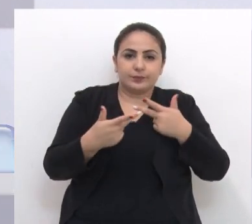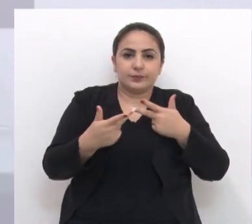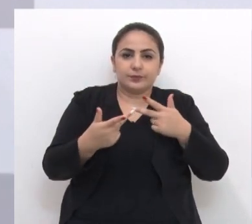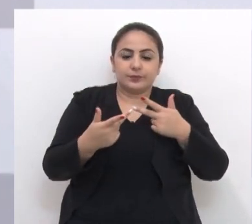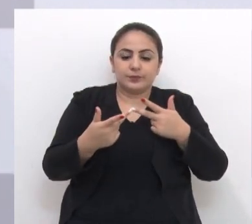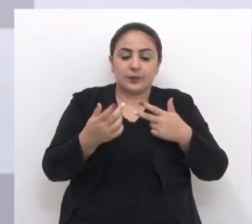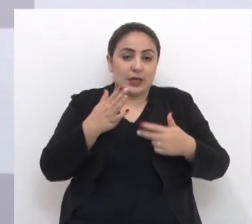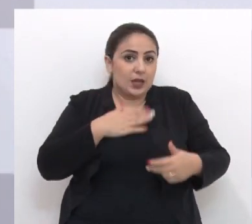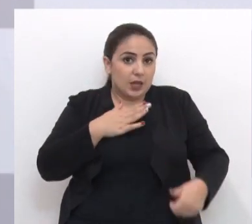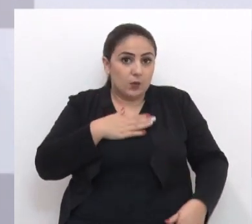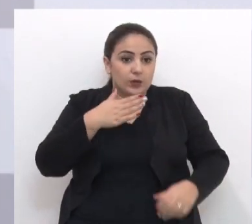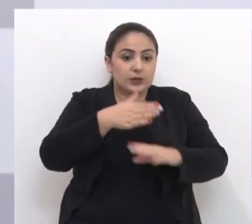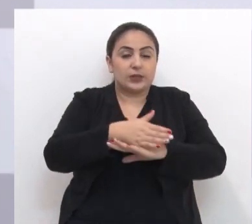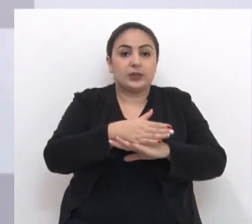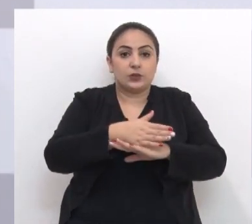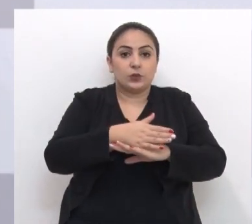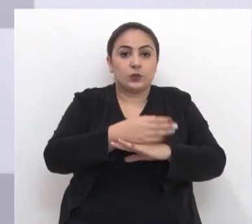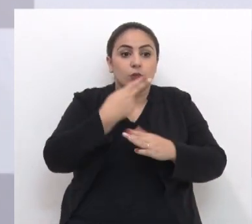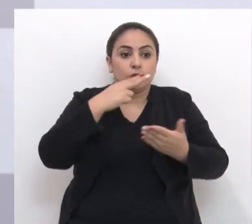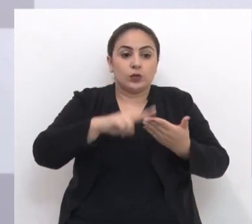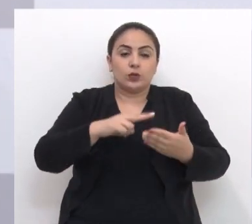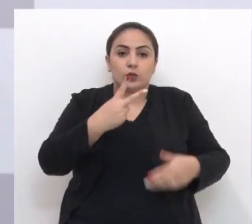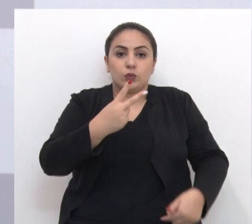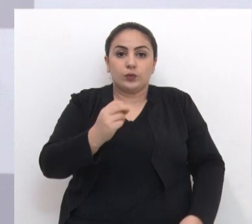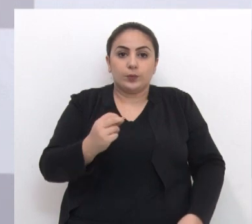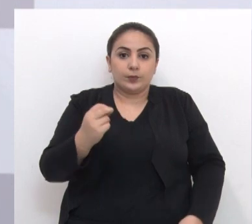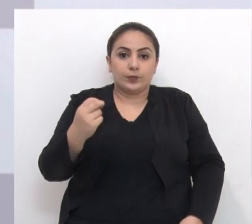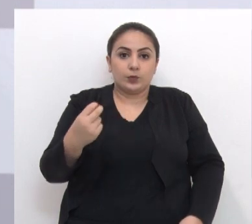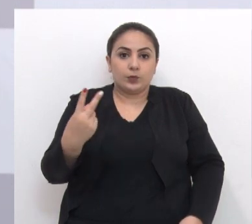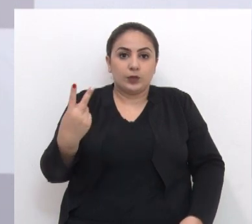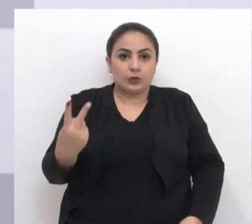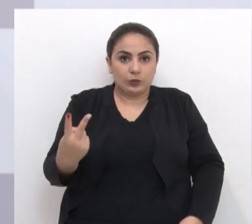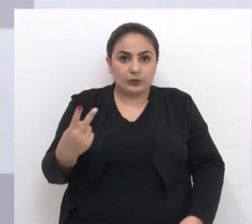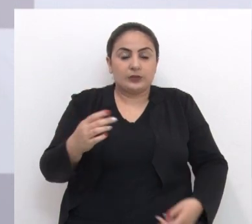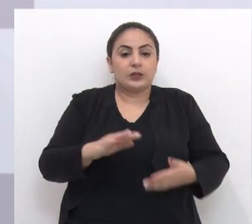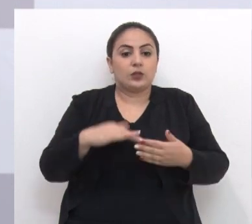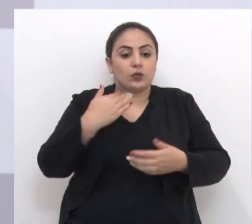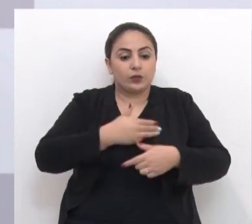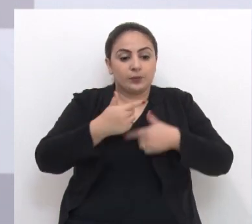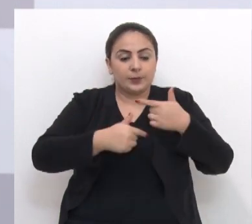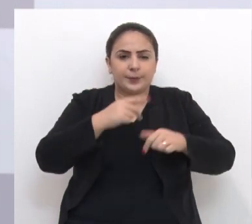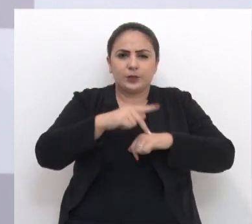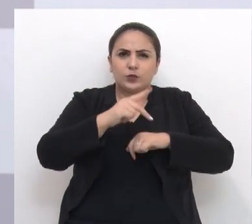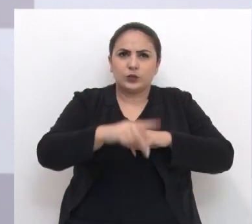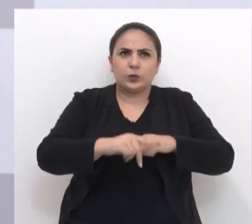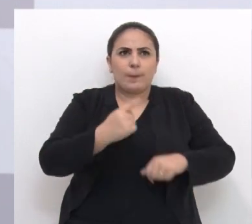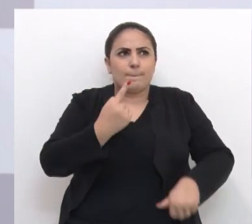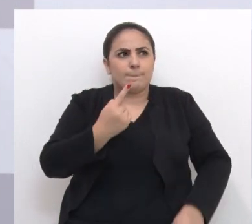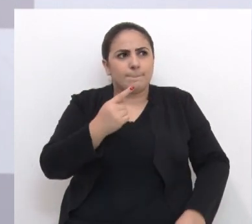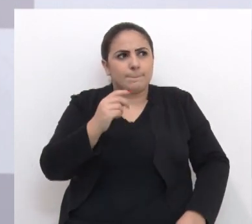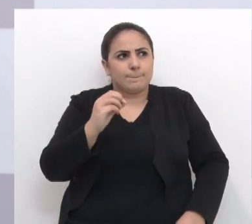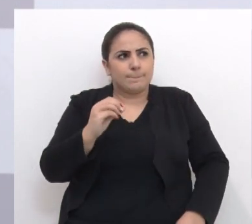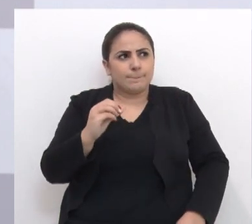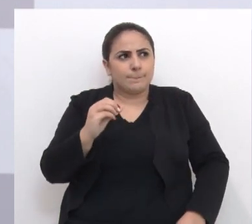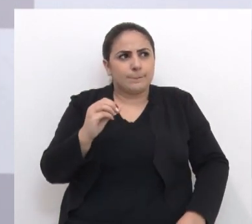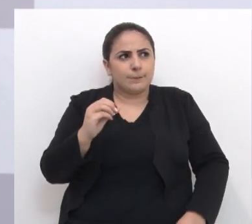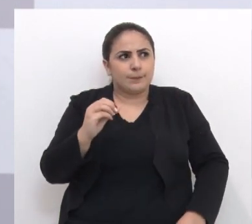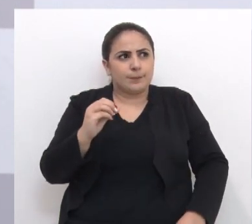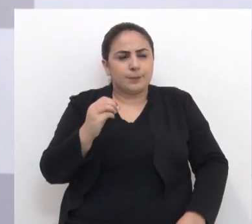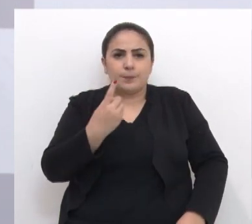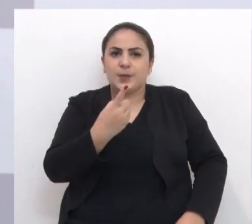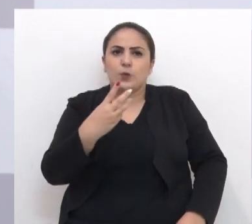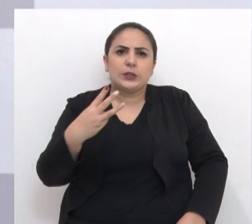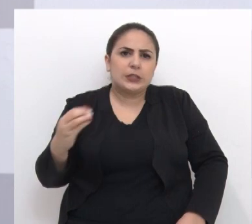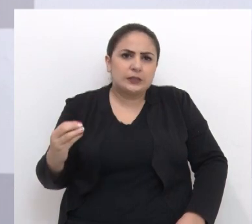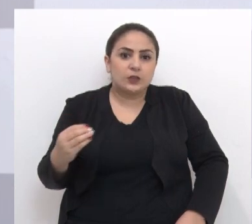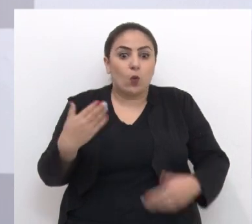aí... Eu entrei no Correio em 2002. Nós trabalhávamos aqui em Passo Fundo com 1.000, 1.300 registrados. Hoje